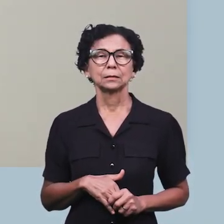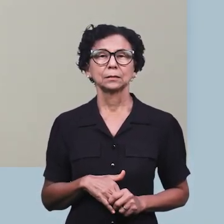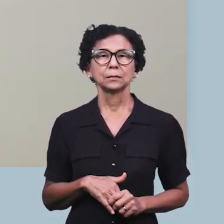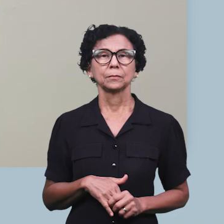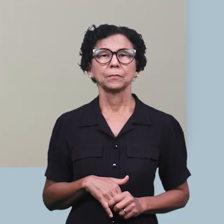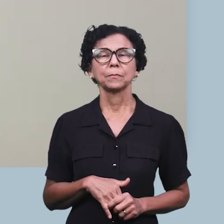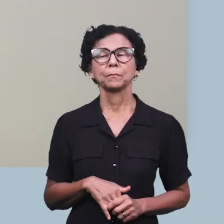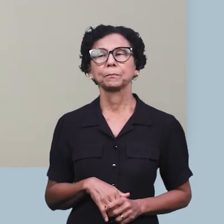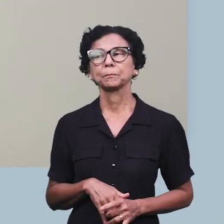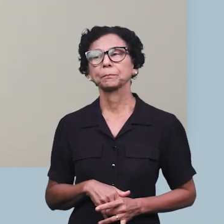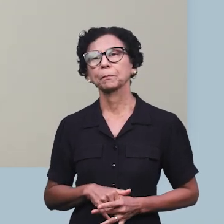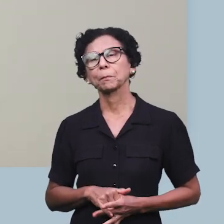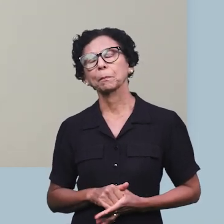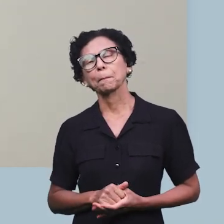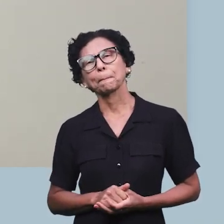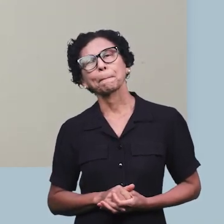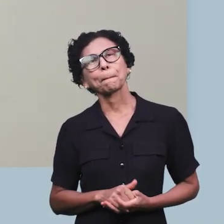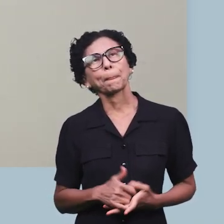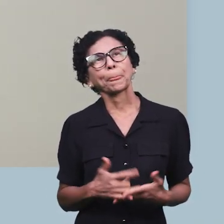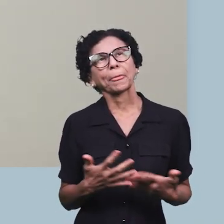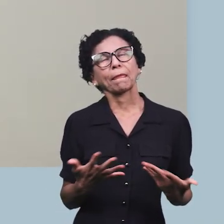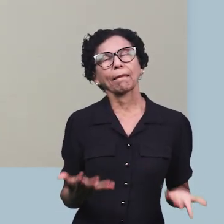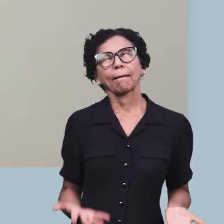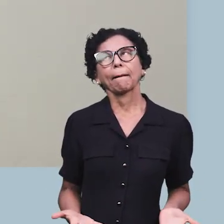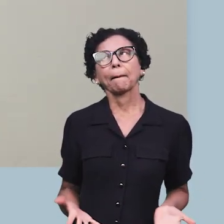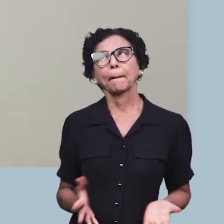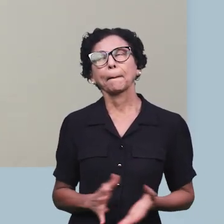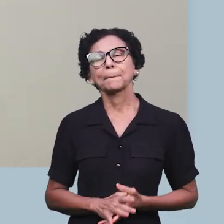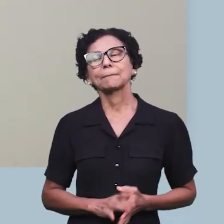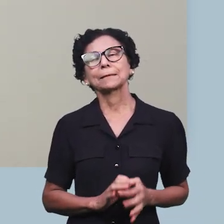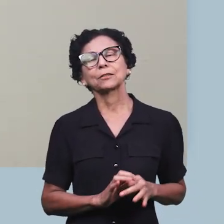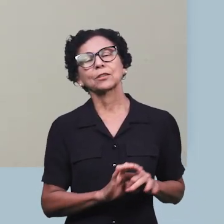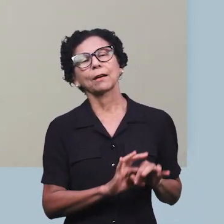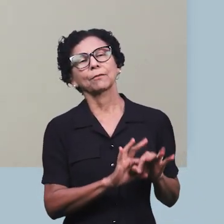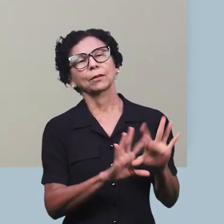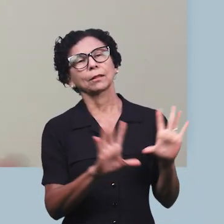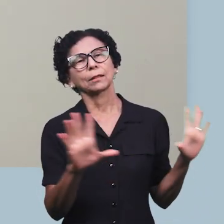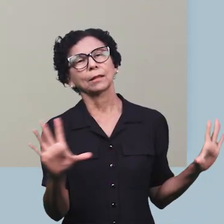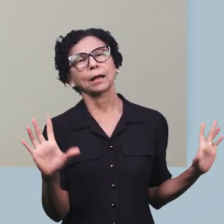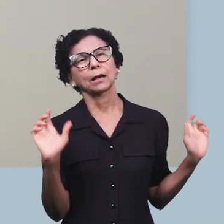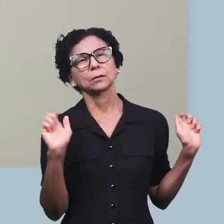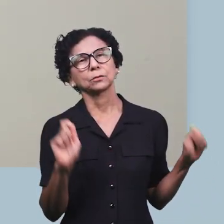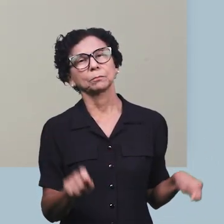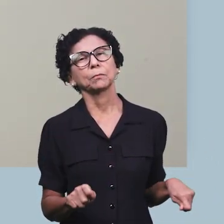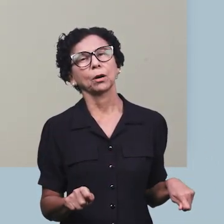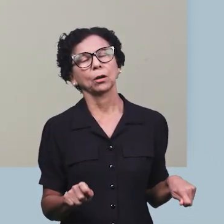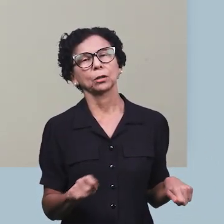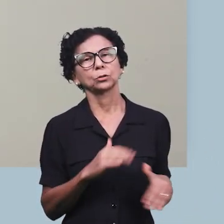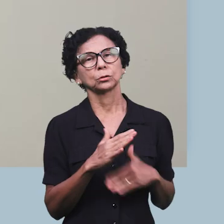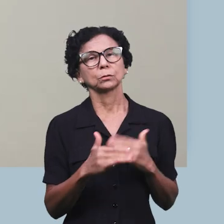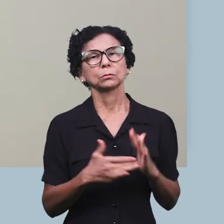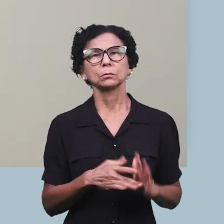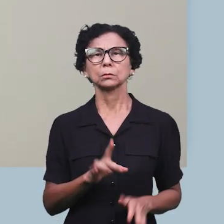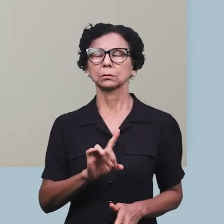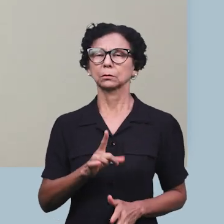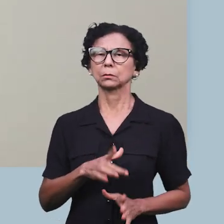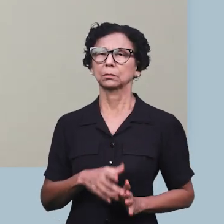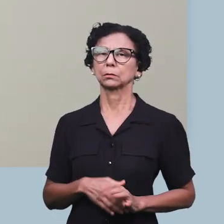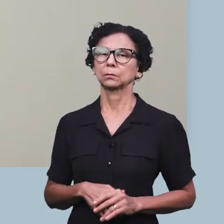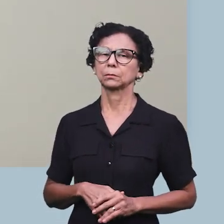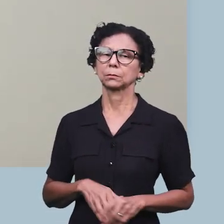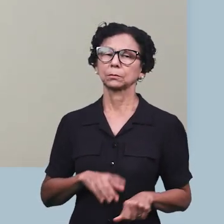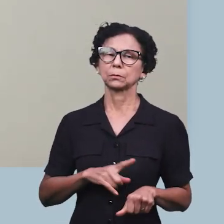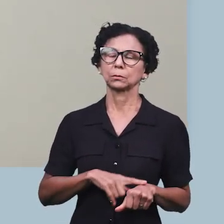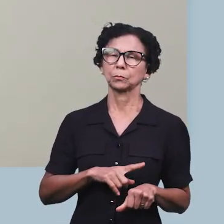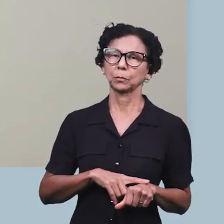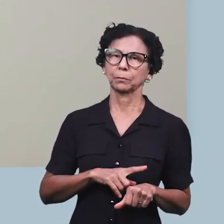pressão. Mas não é que quer dizer que você vai deixar ela fazer tudo o que ela quiser, não é isso. É saber, assim, no